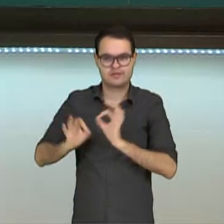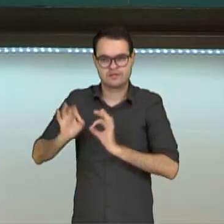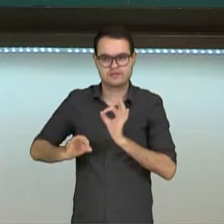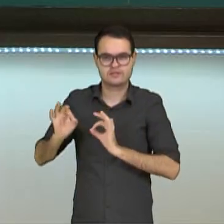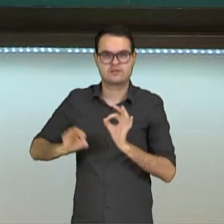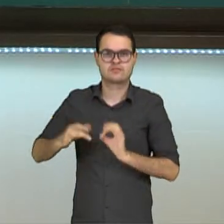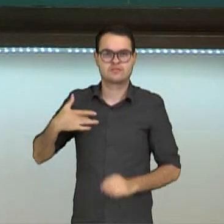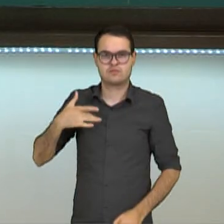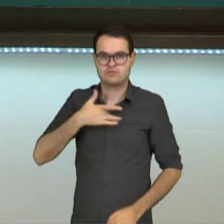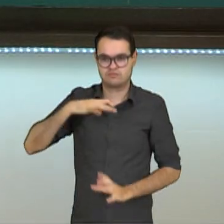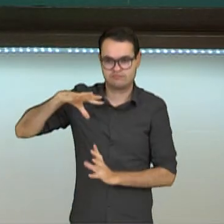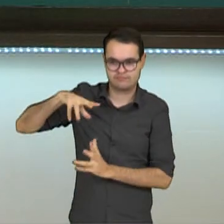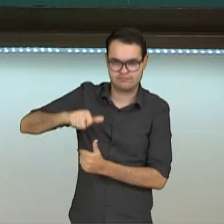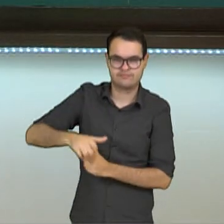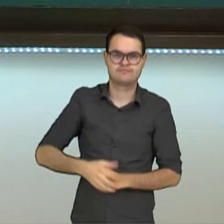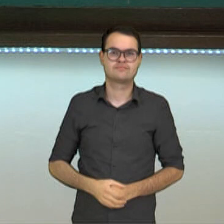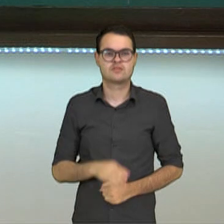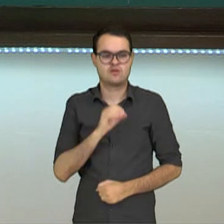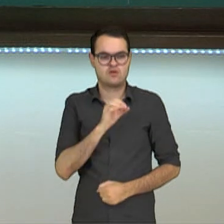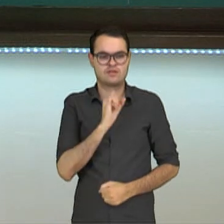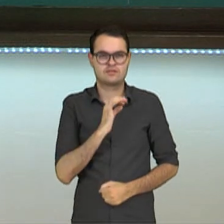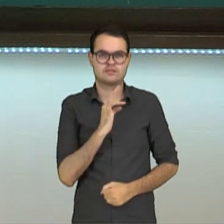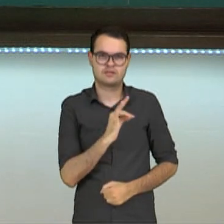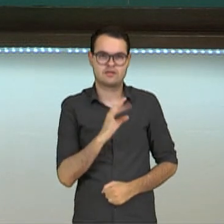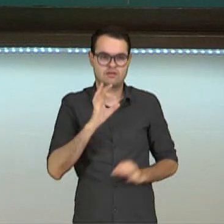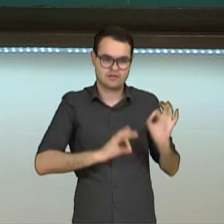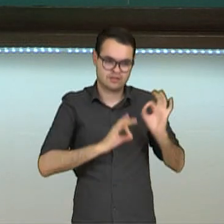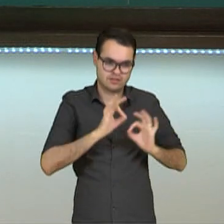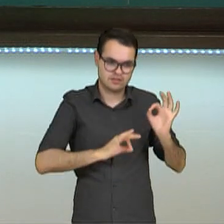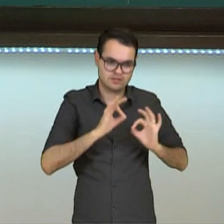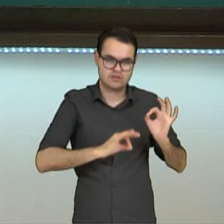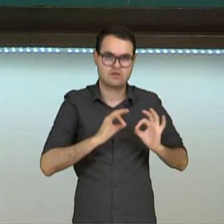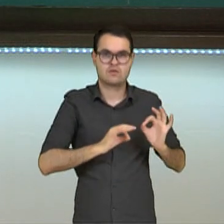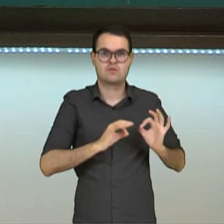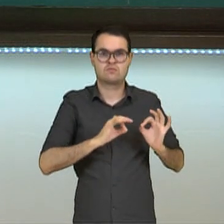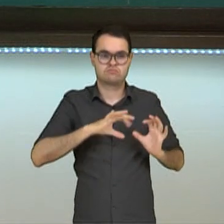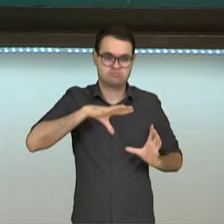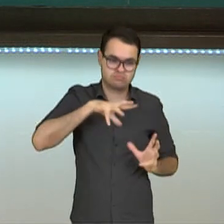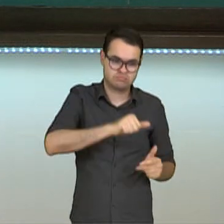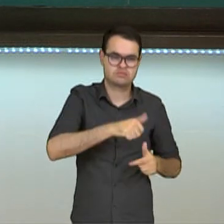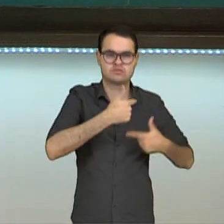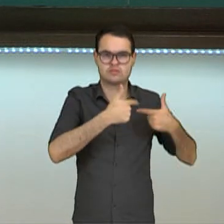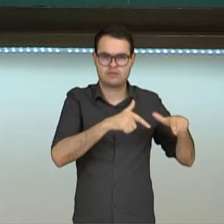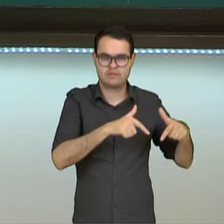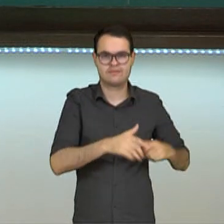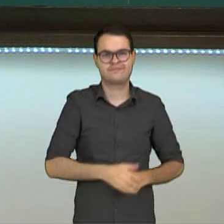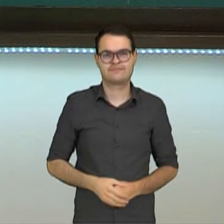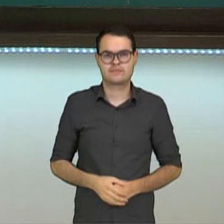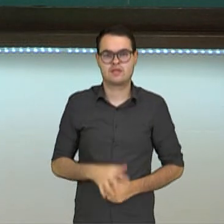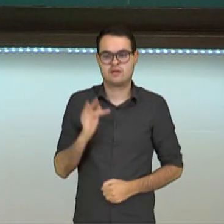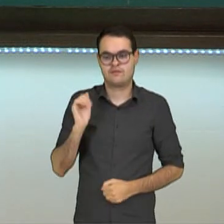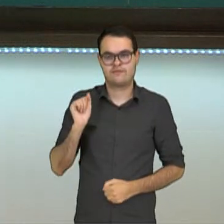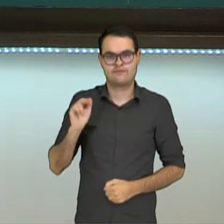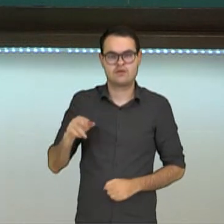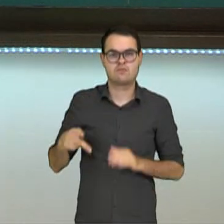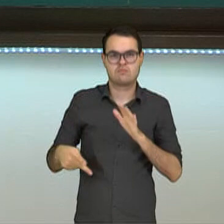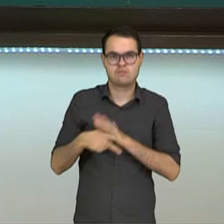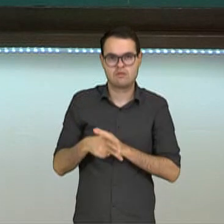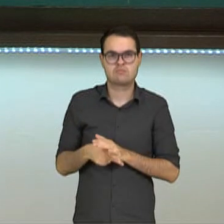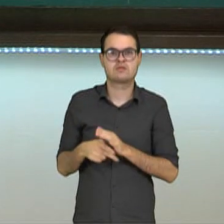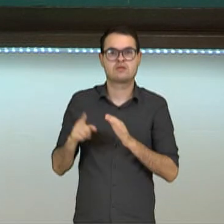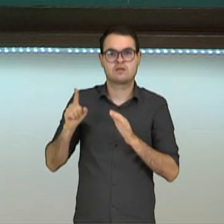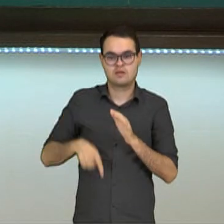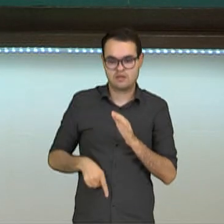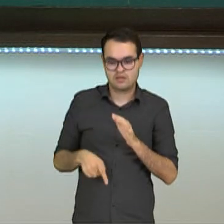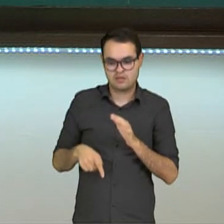Mundial da Saúde, OIT, Organização Internacional do Trabalho, FAO, Fundo para a